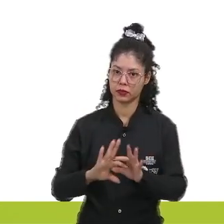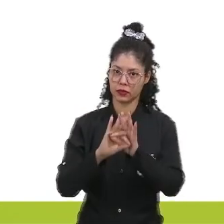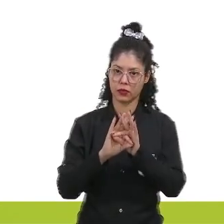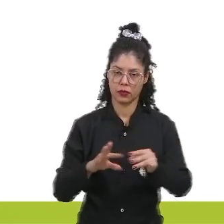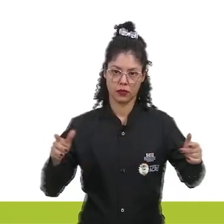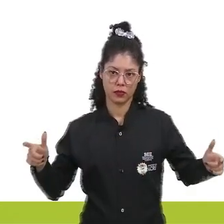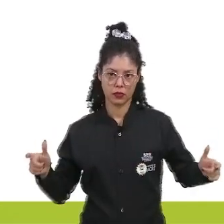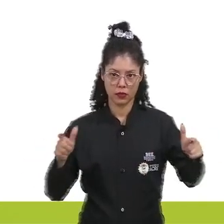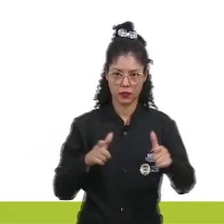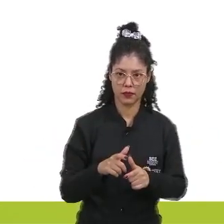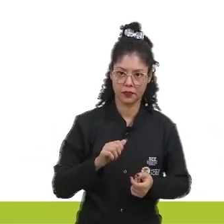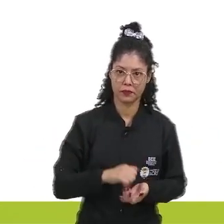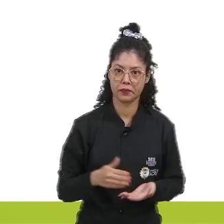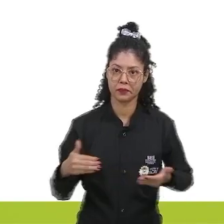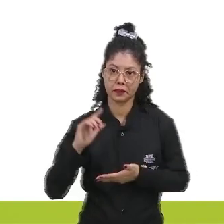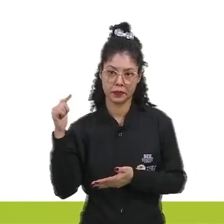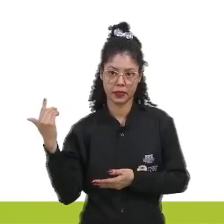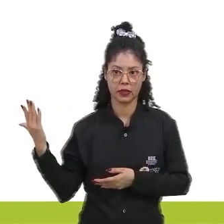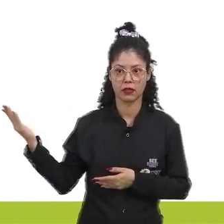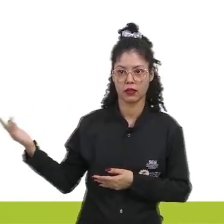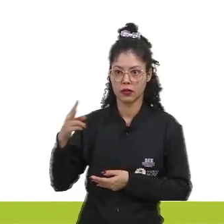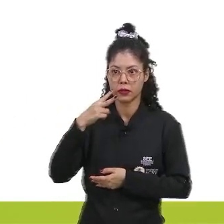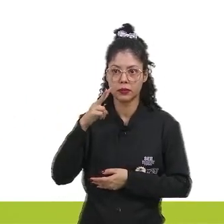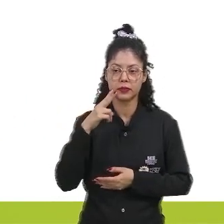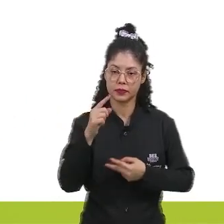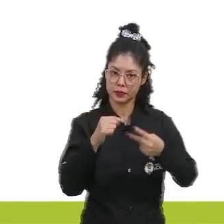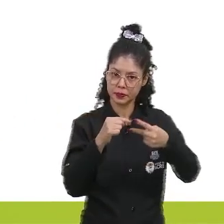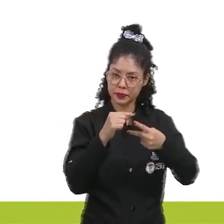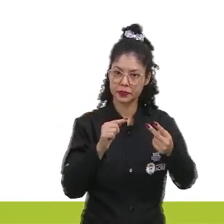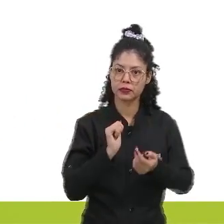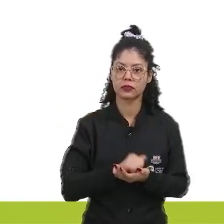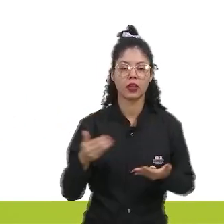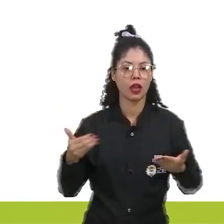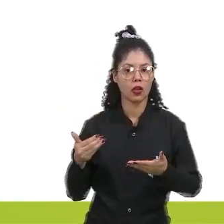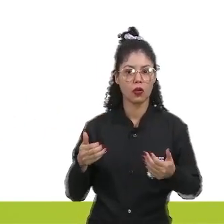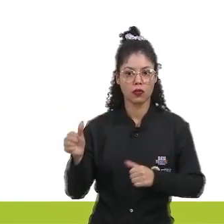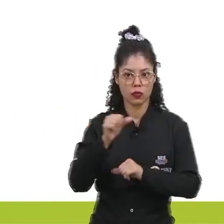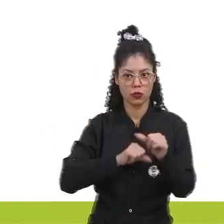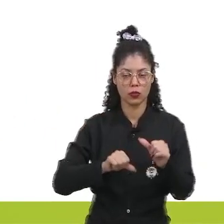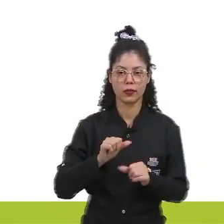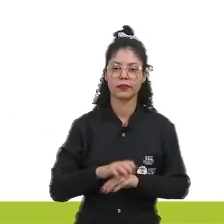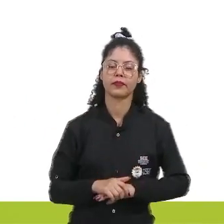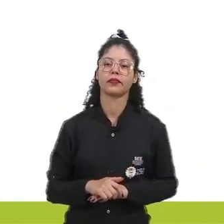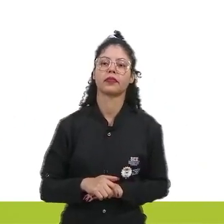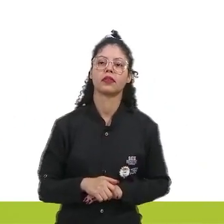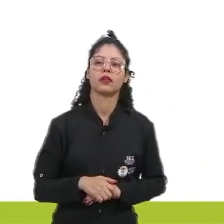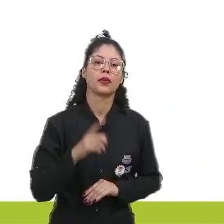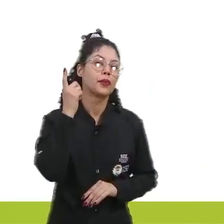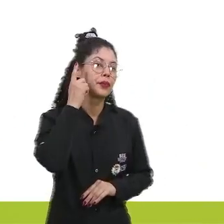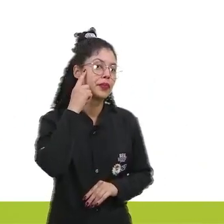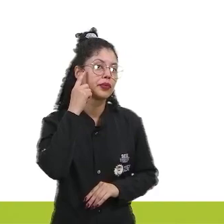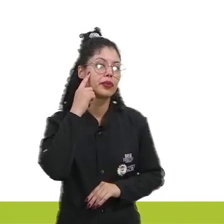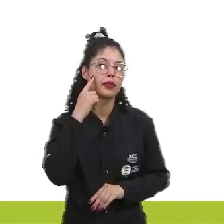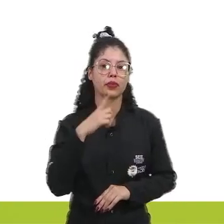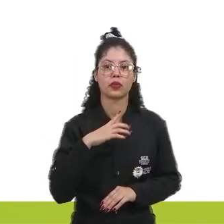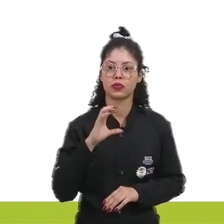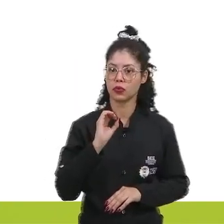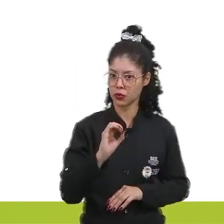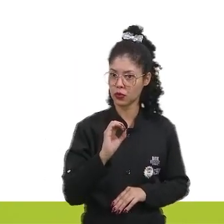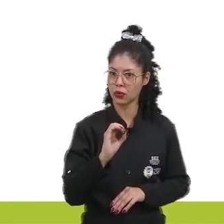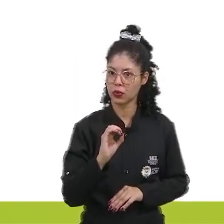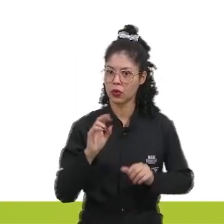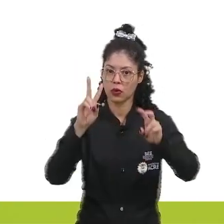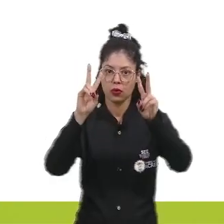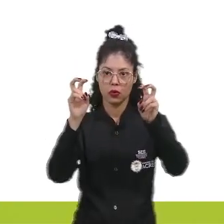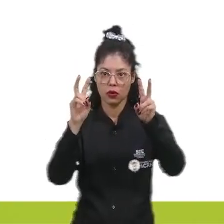crescente e decrescente, e a gente tem outra aqui, a gente viu lá as duas, né? Agora vamos alternar um pouquinho, ó. Imagina agora que eu tenho um zero da função, tá vendo? O